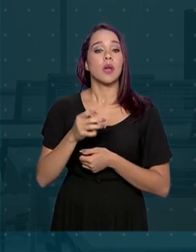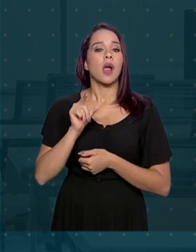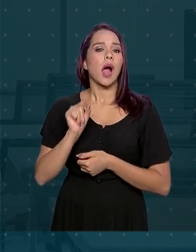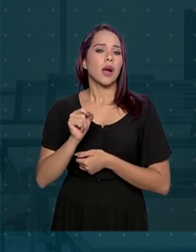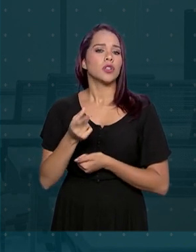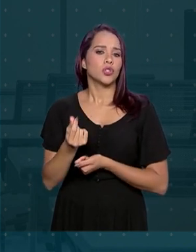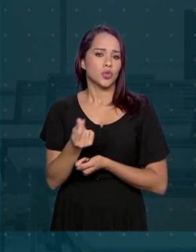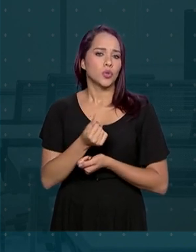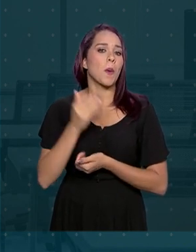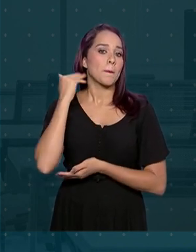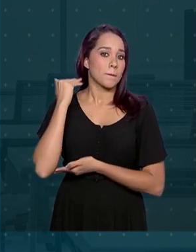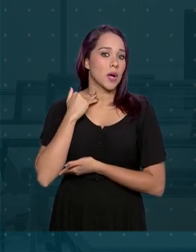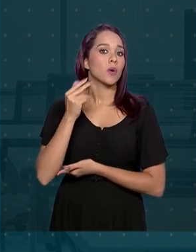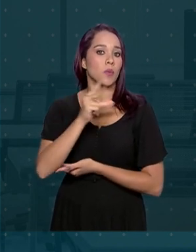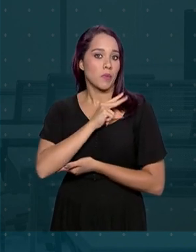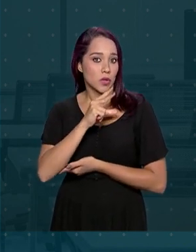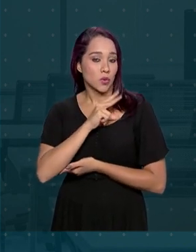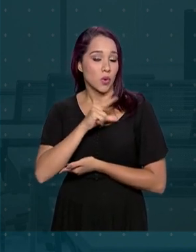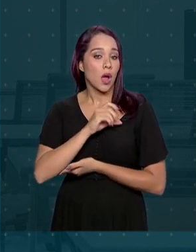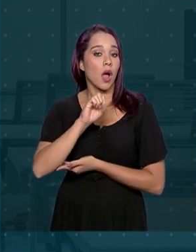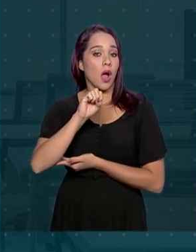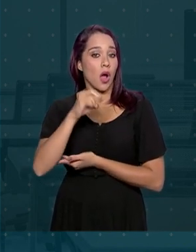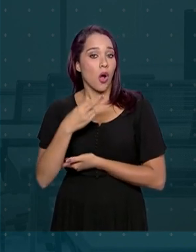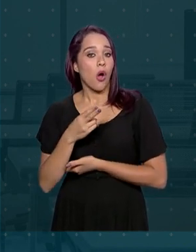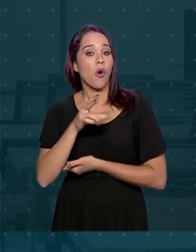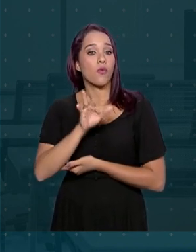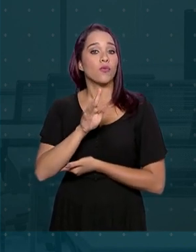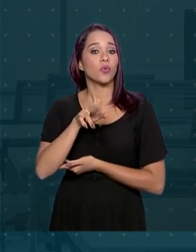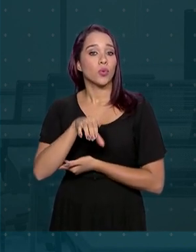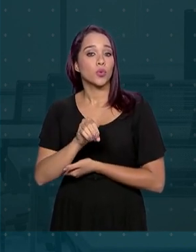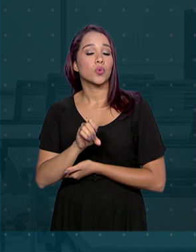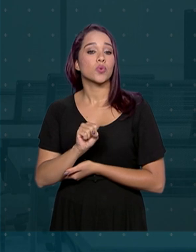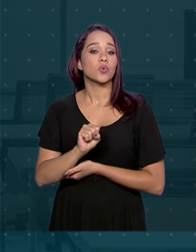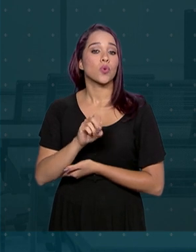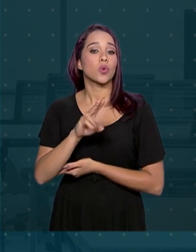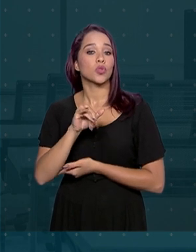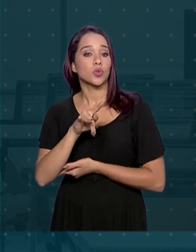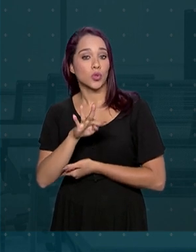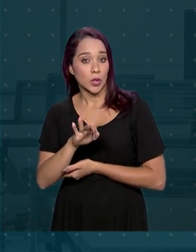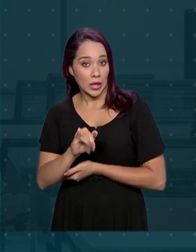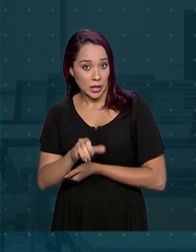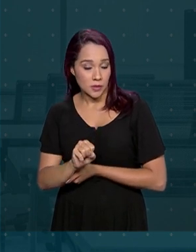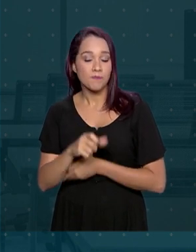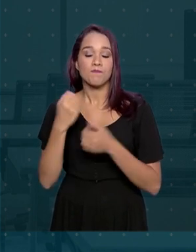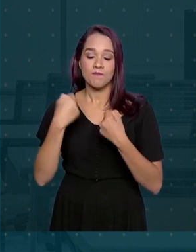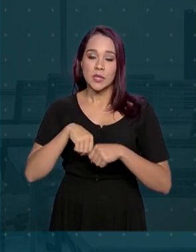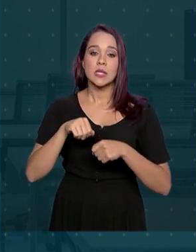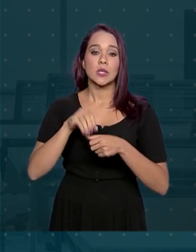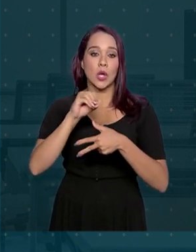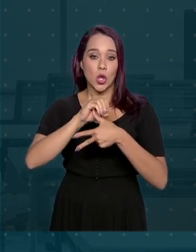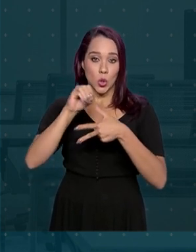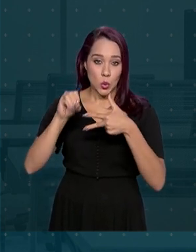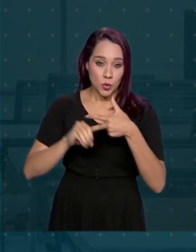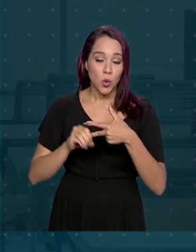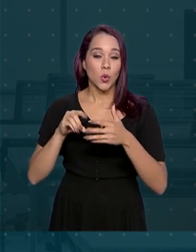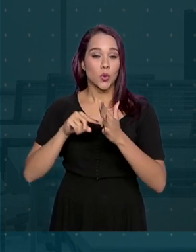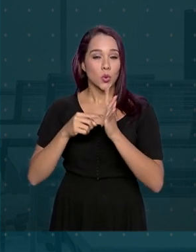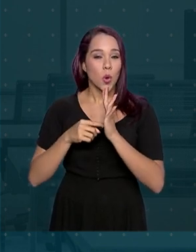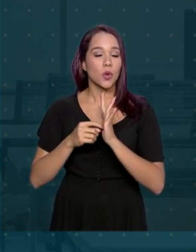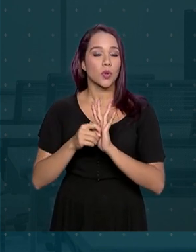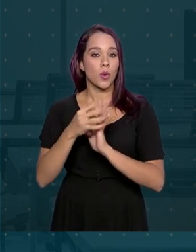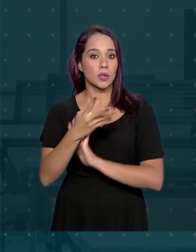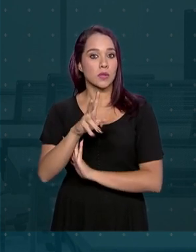recursos são de bancos privados ou fundos constitucionais. Também é preciso ter nota mínima de 450